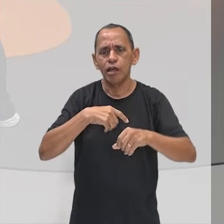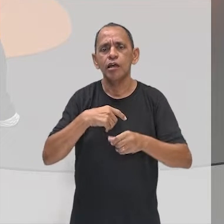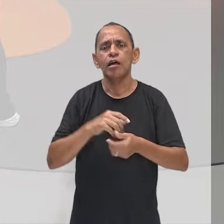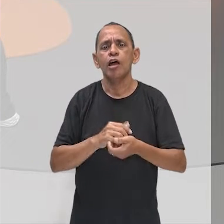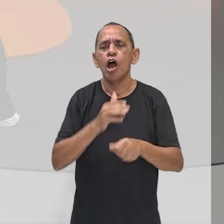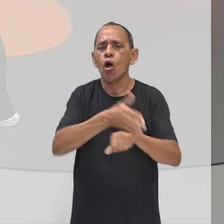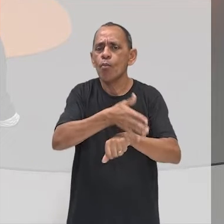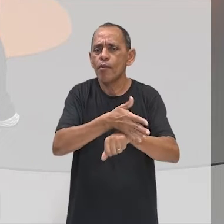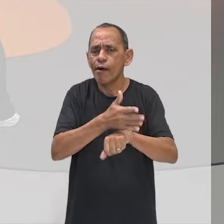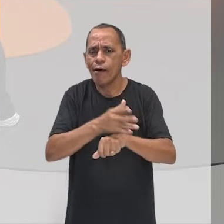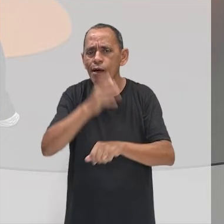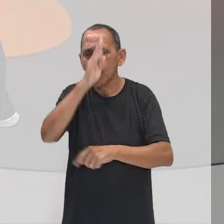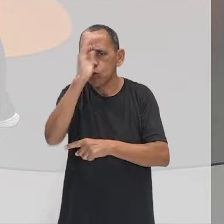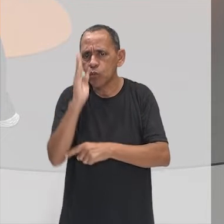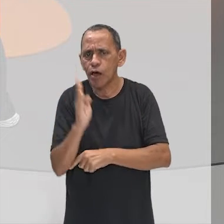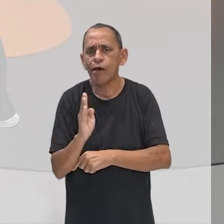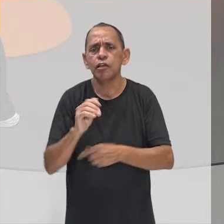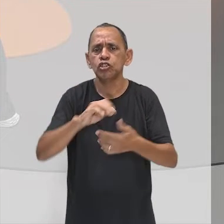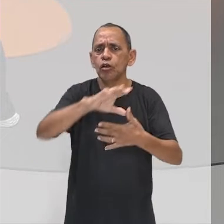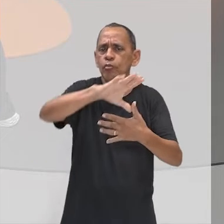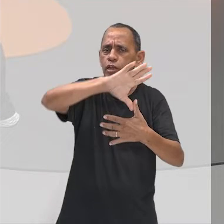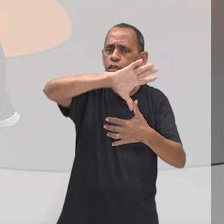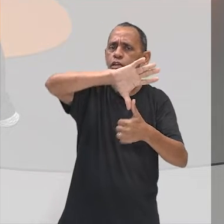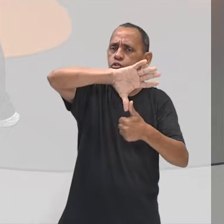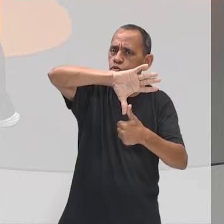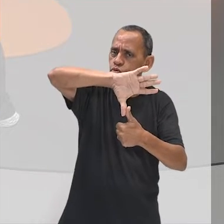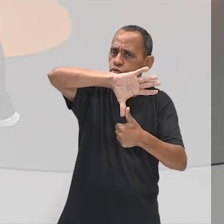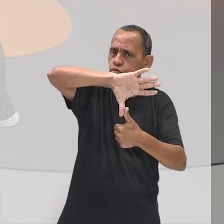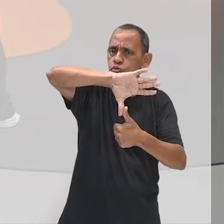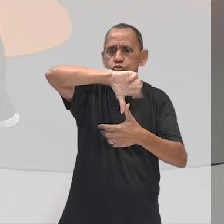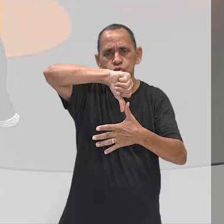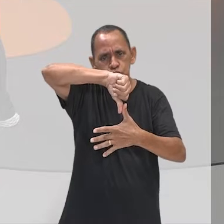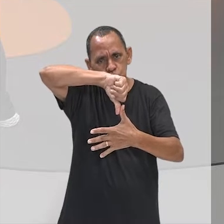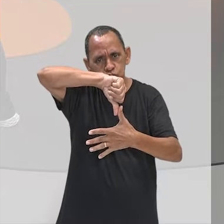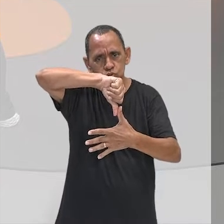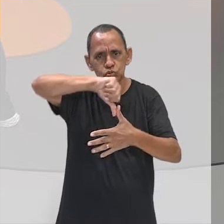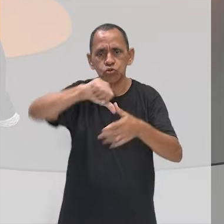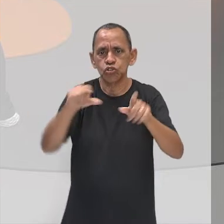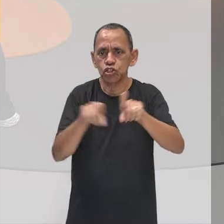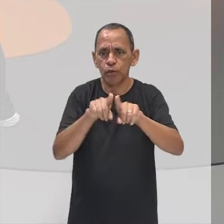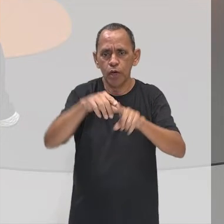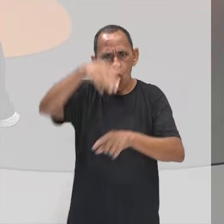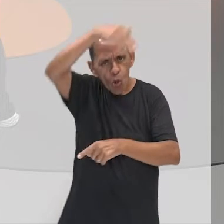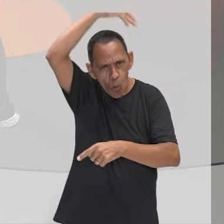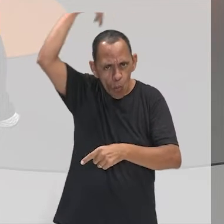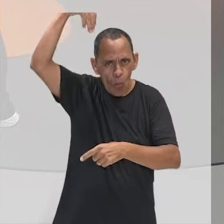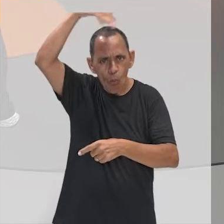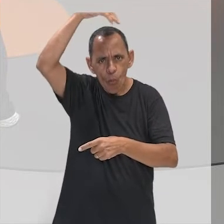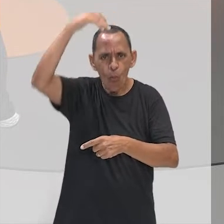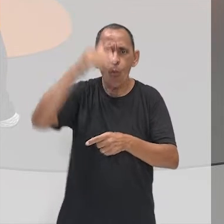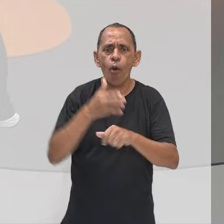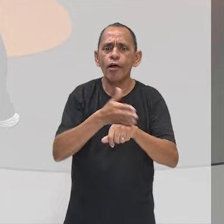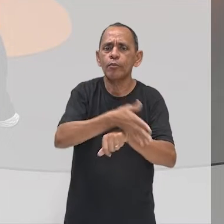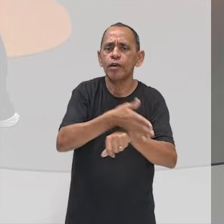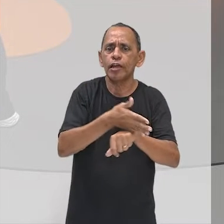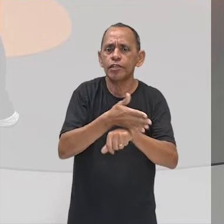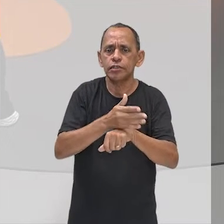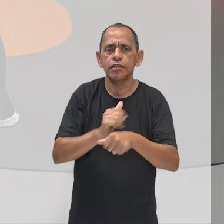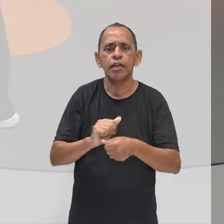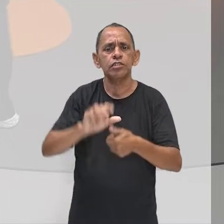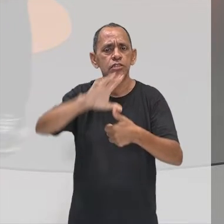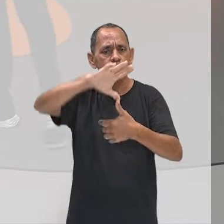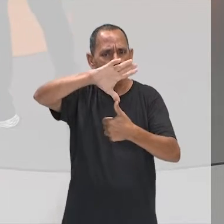do Sul. Também temos lá em cima ao norte, o México, que pertence à América do Norte, e toda